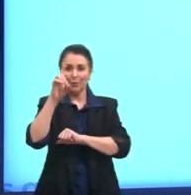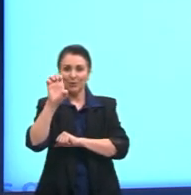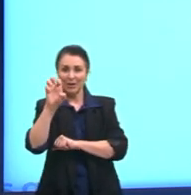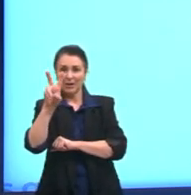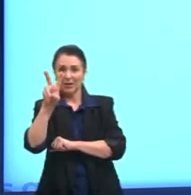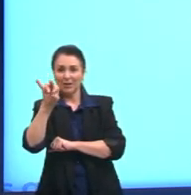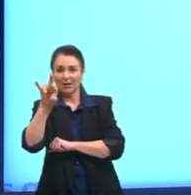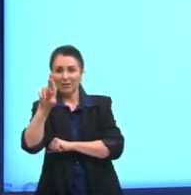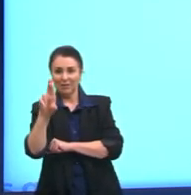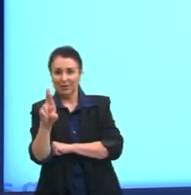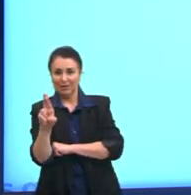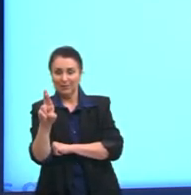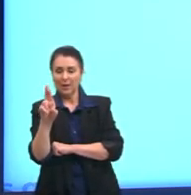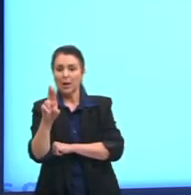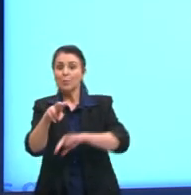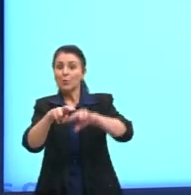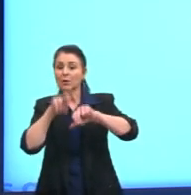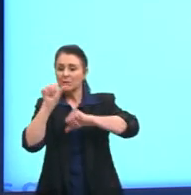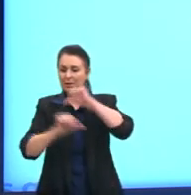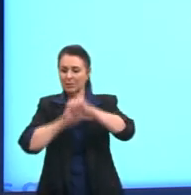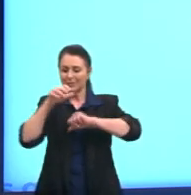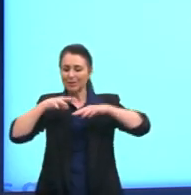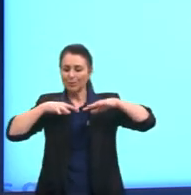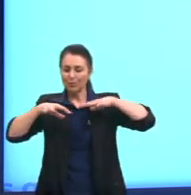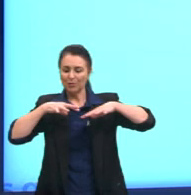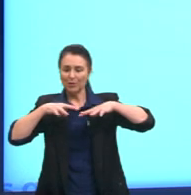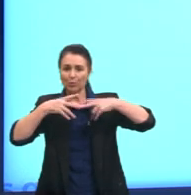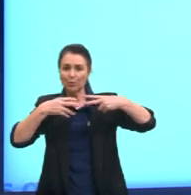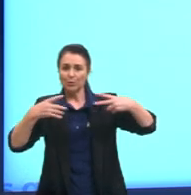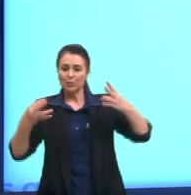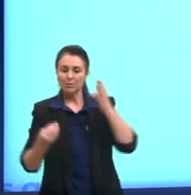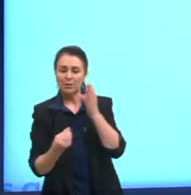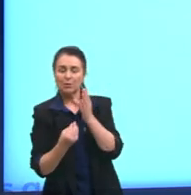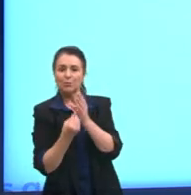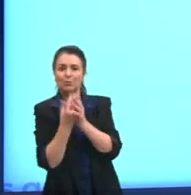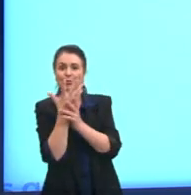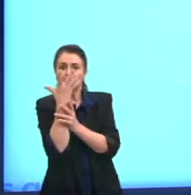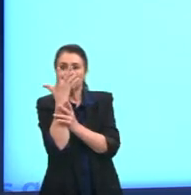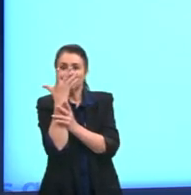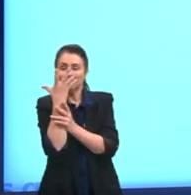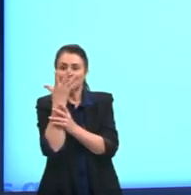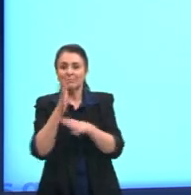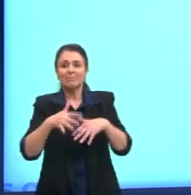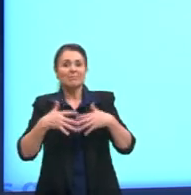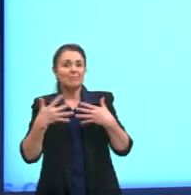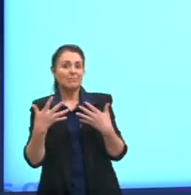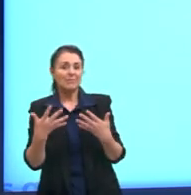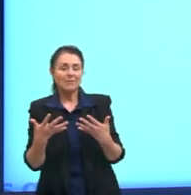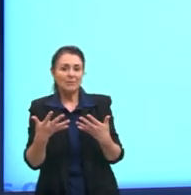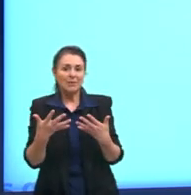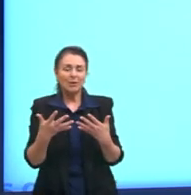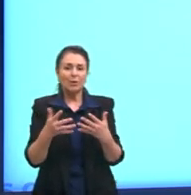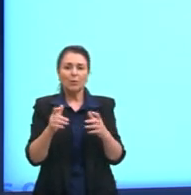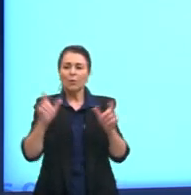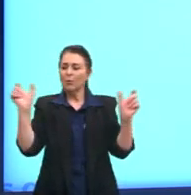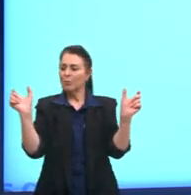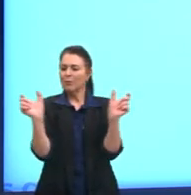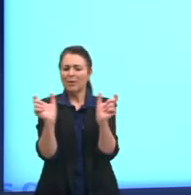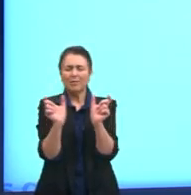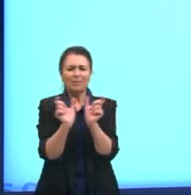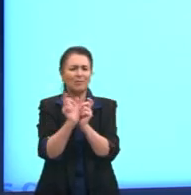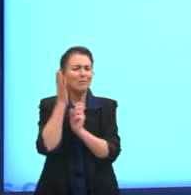era dessa mudança que era desse movimento que as coisas surgiram certo Então olha só uma das frases